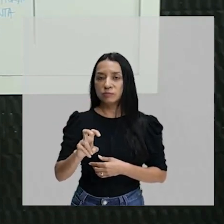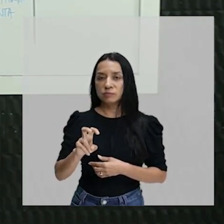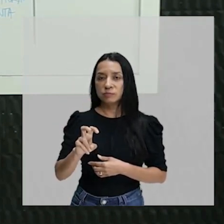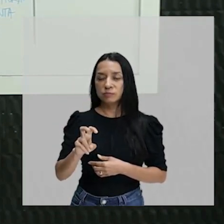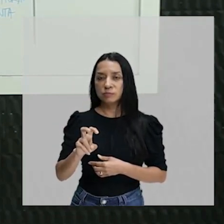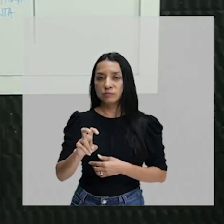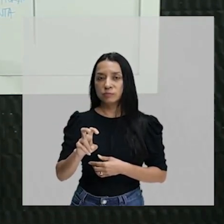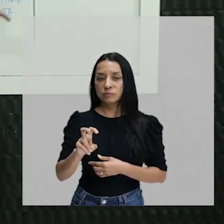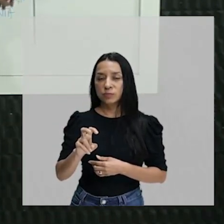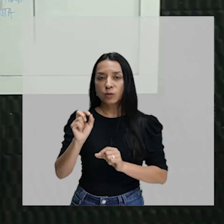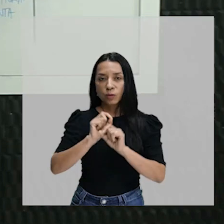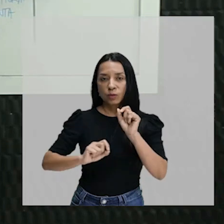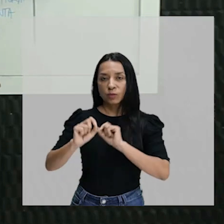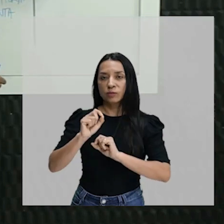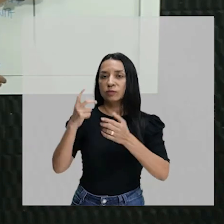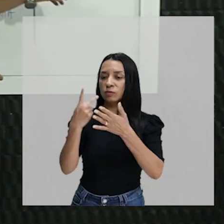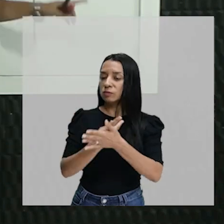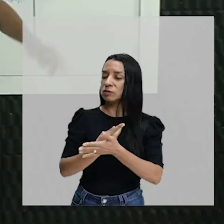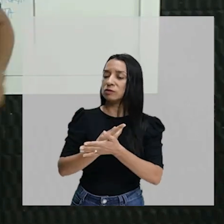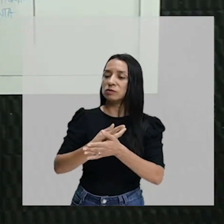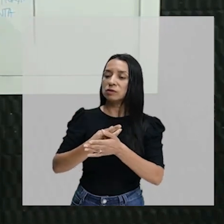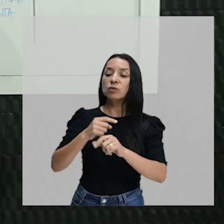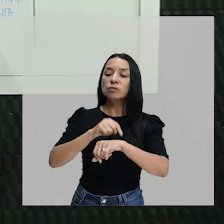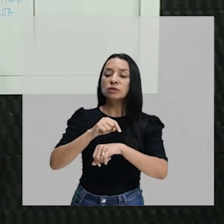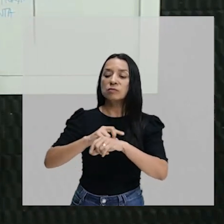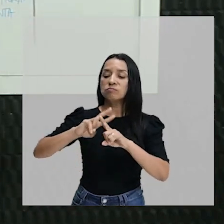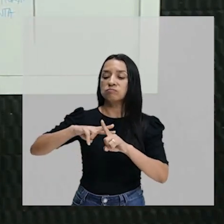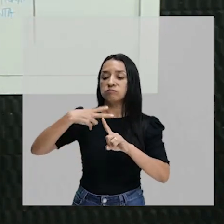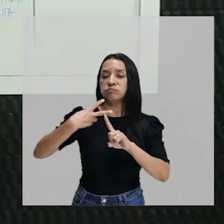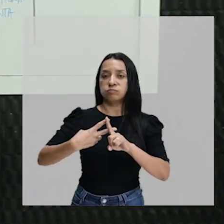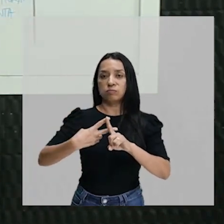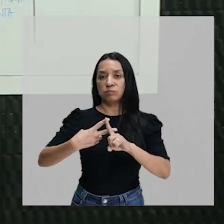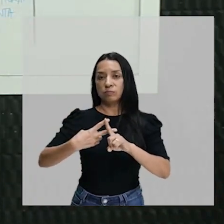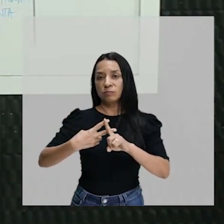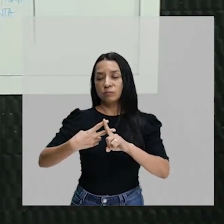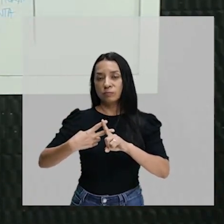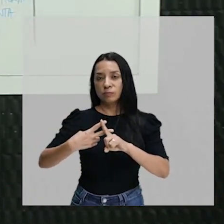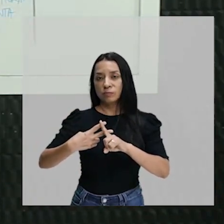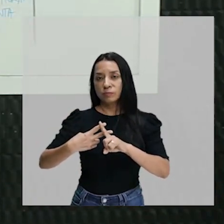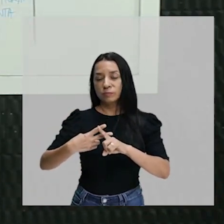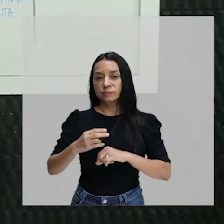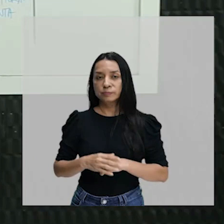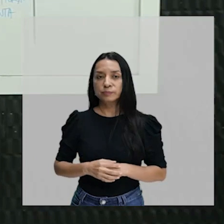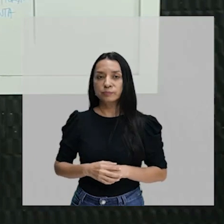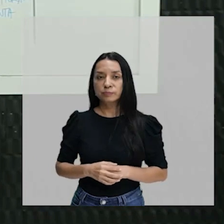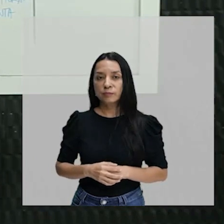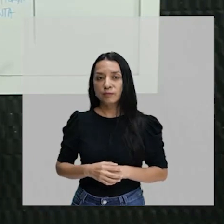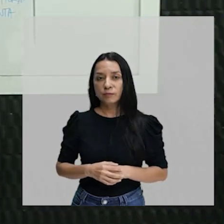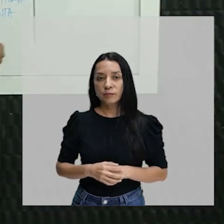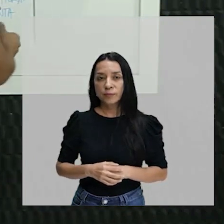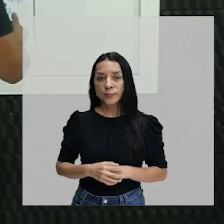certo o que que vai acontecer com o tempo ele vai dobrar ele vai dobrar certo se